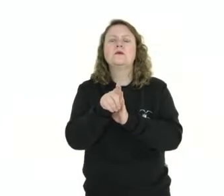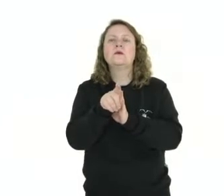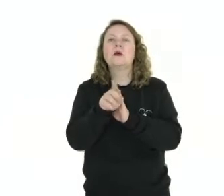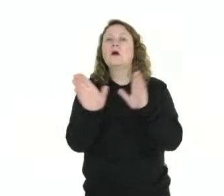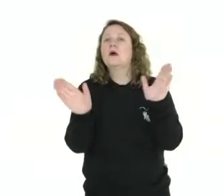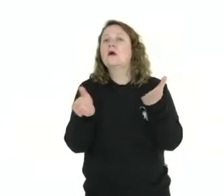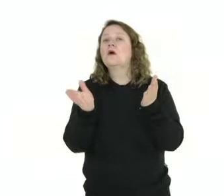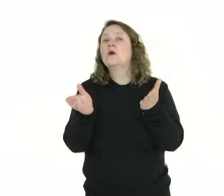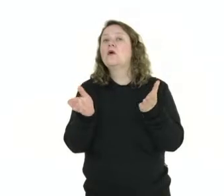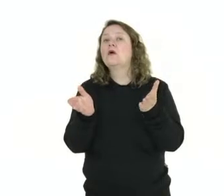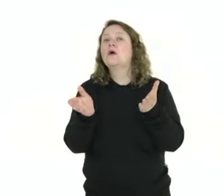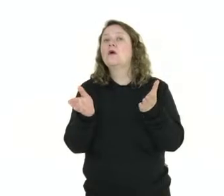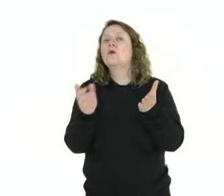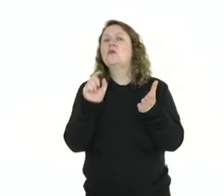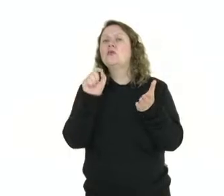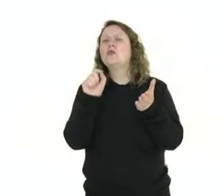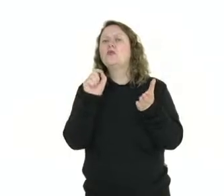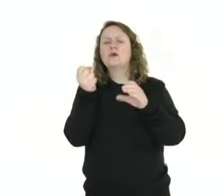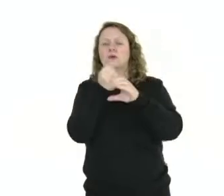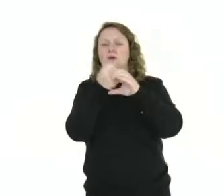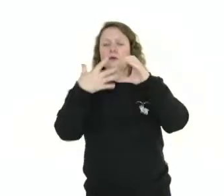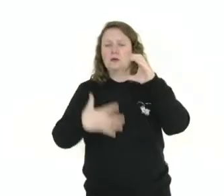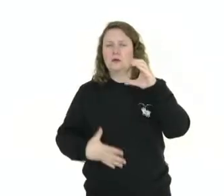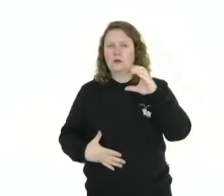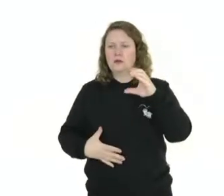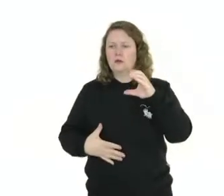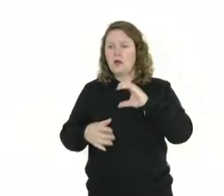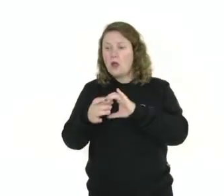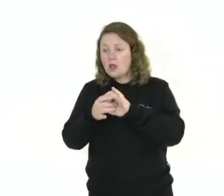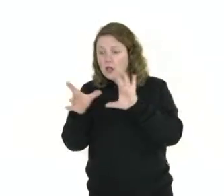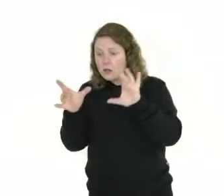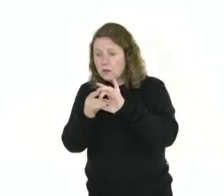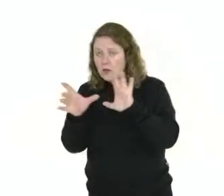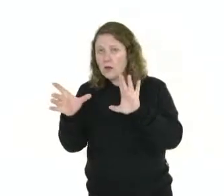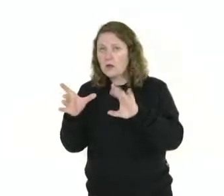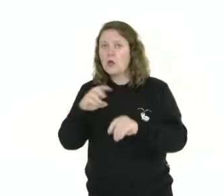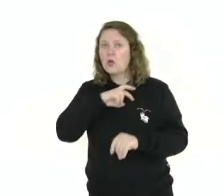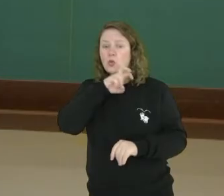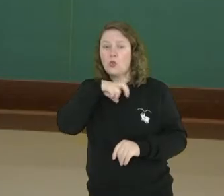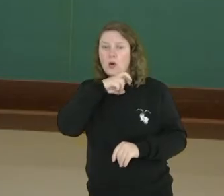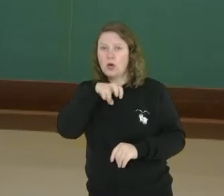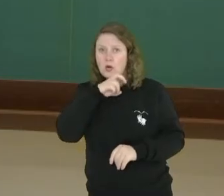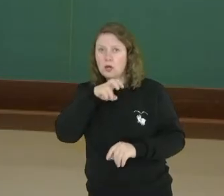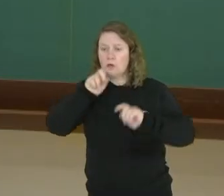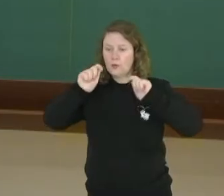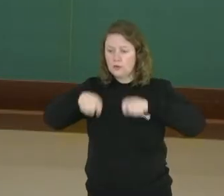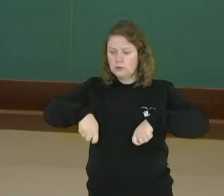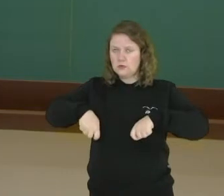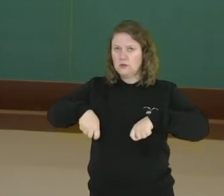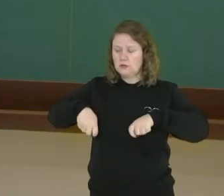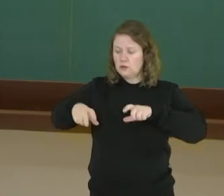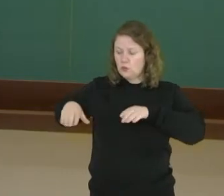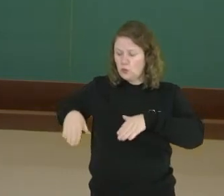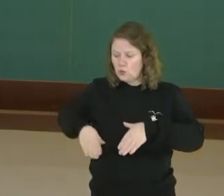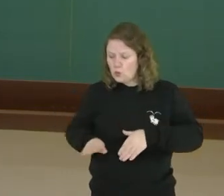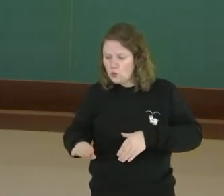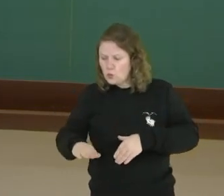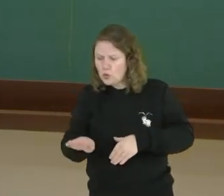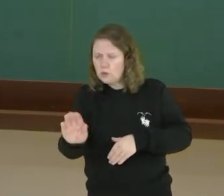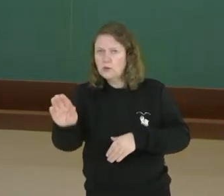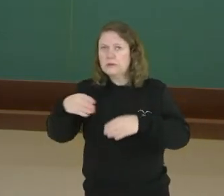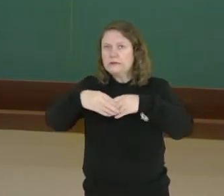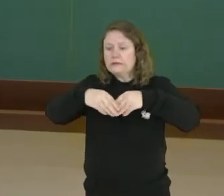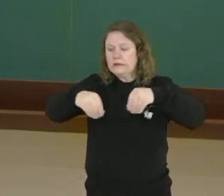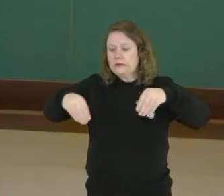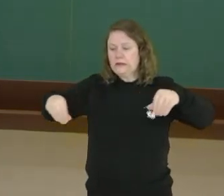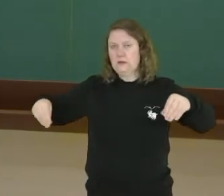das suas características, a pergunta é, quais características permitiram que as cobras conquistassem o ambiente terrestre? O corpo